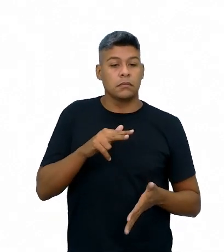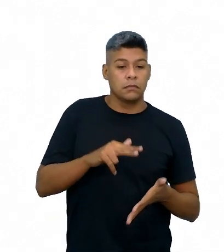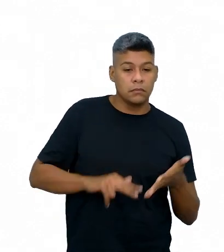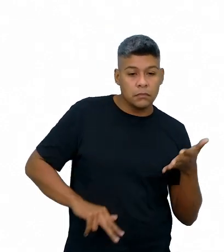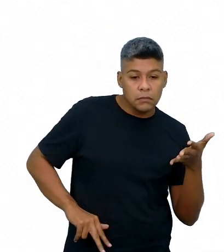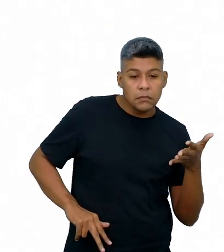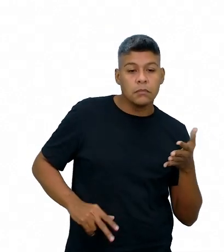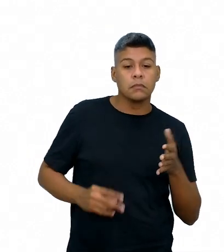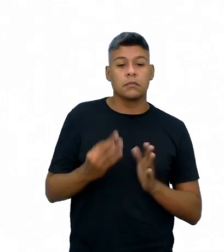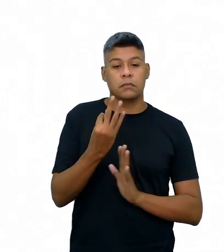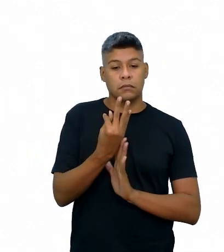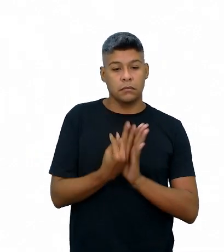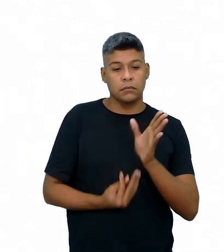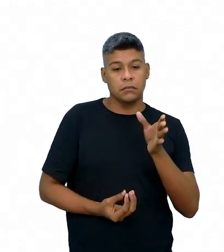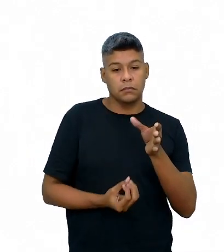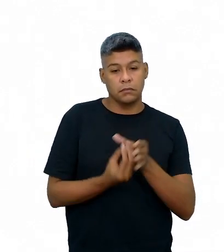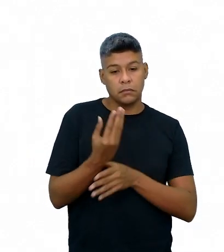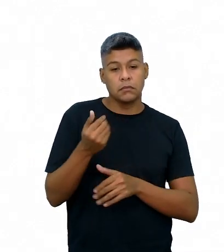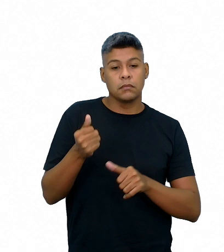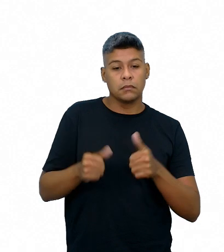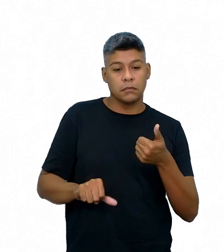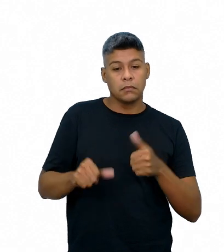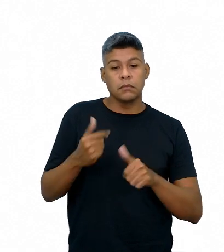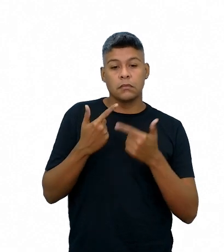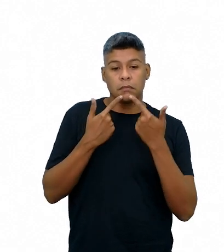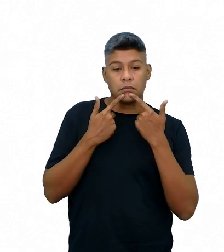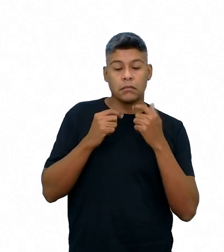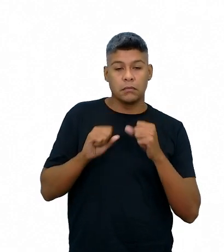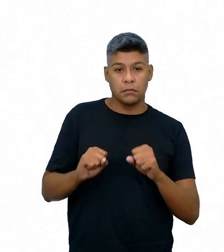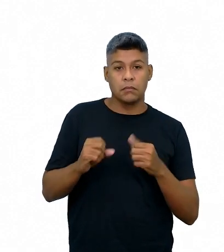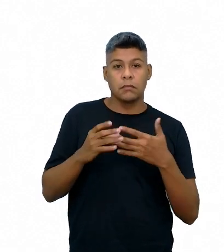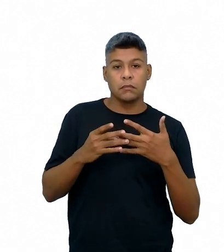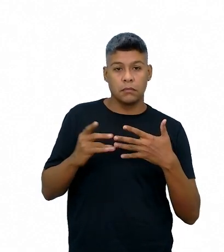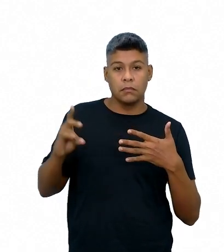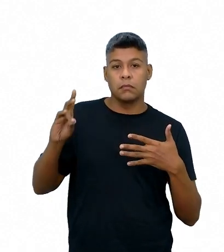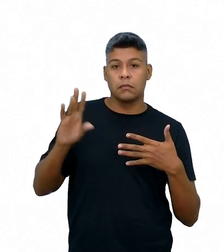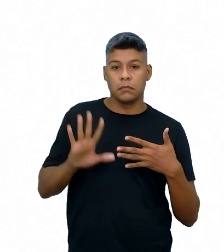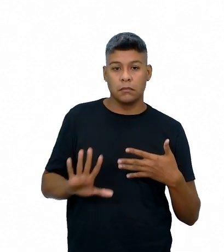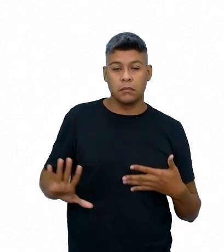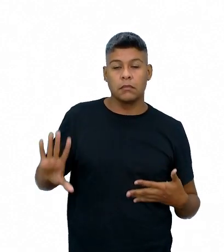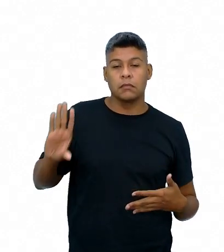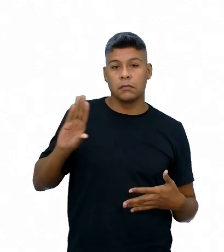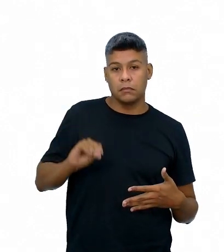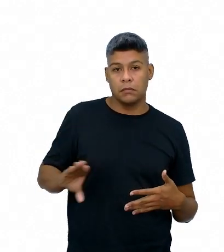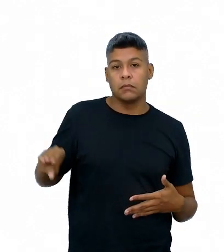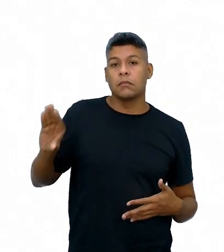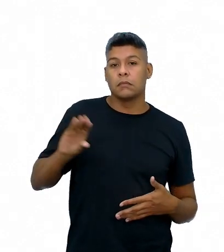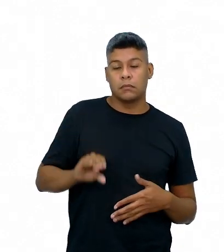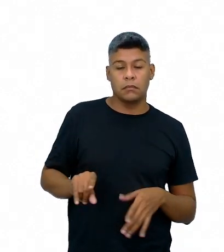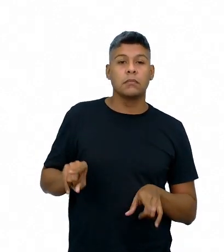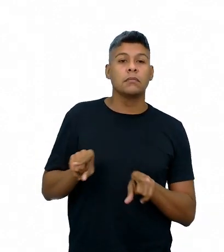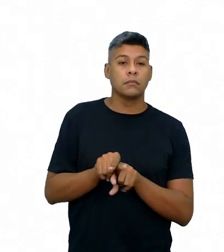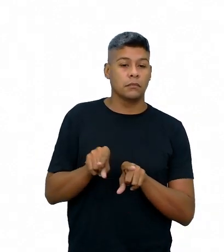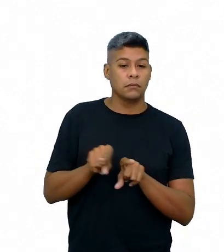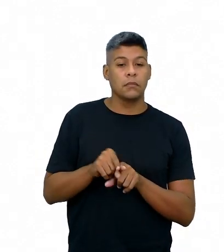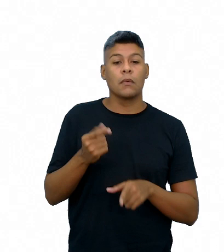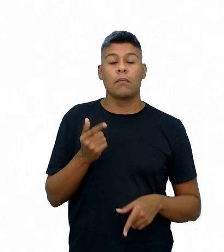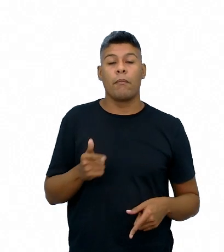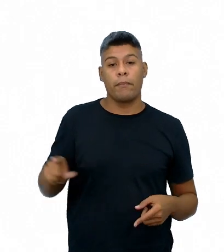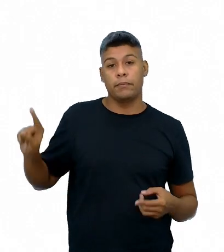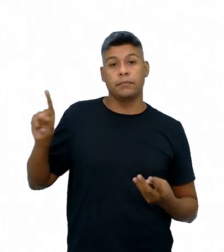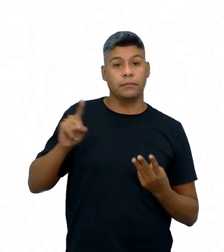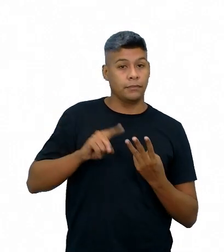leitura, produção de textos, análise linguística, semiótica e oralidade também. Outro